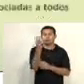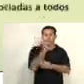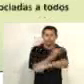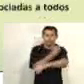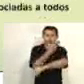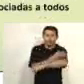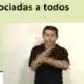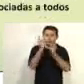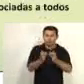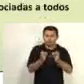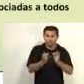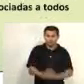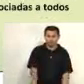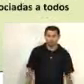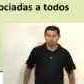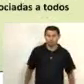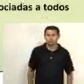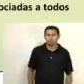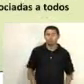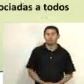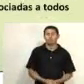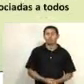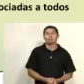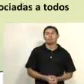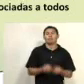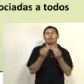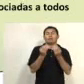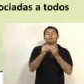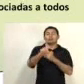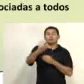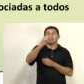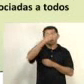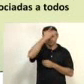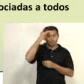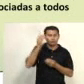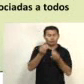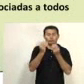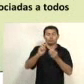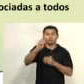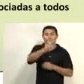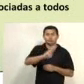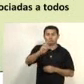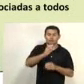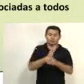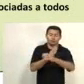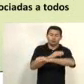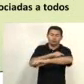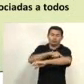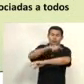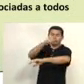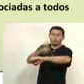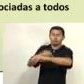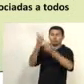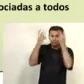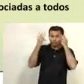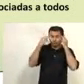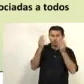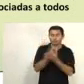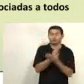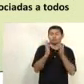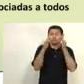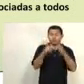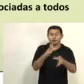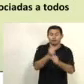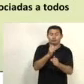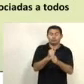prática. Certo? Então, como que eu determino, pessoal, como que eu utilizo essa curva de distribuição normal para fins de